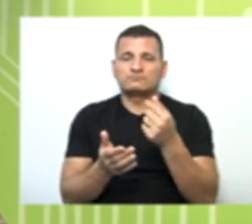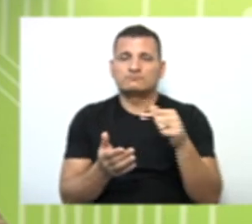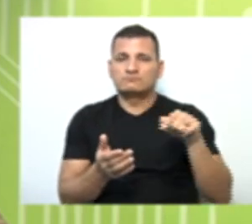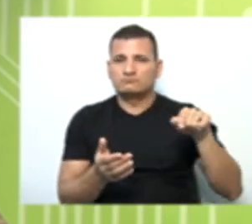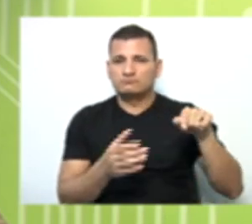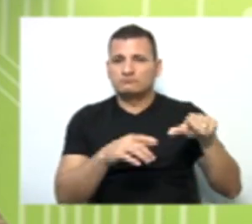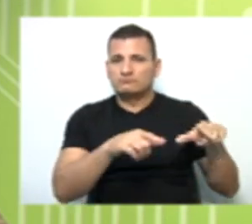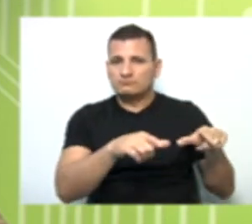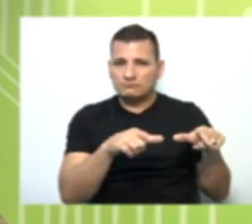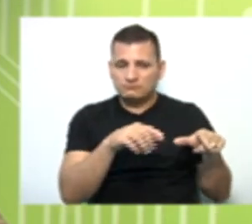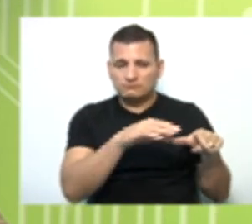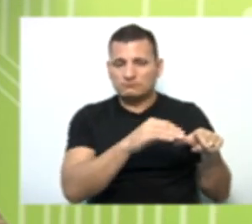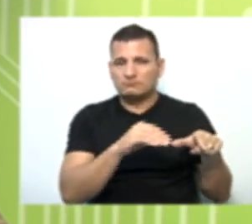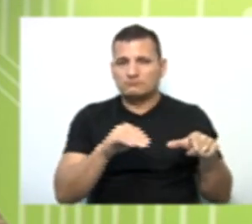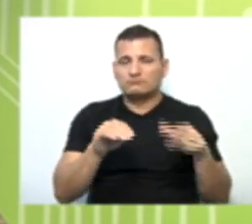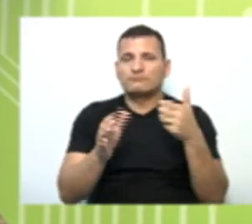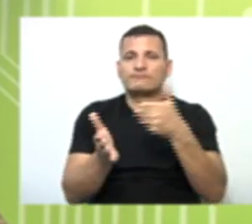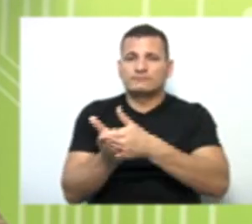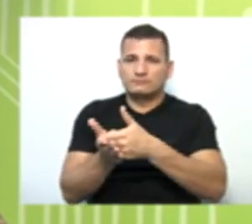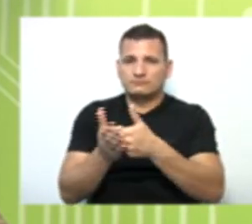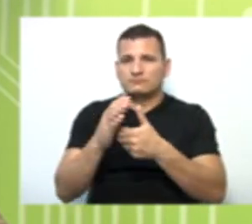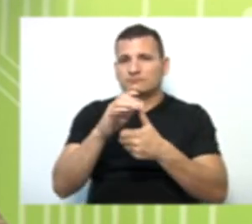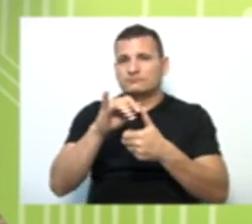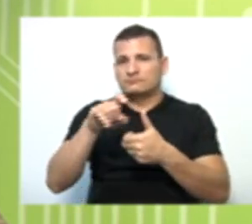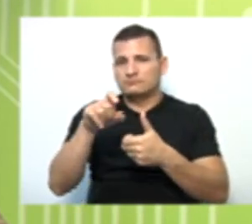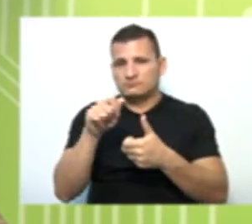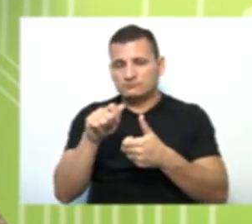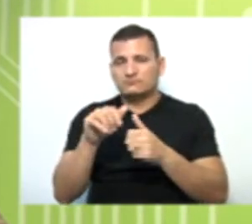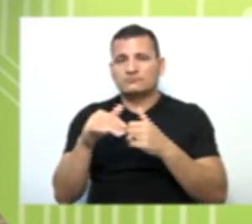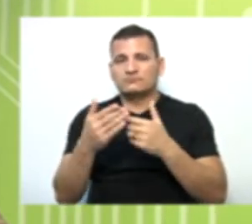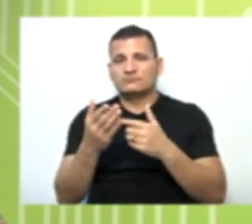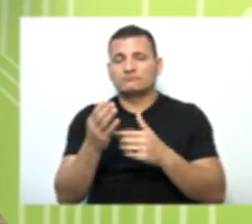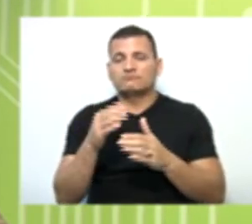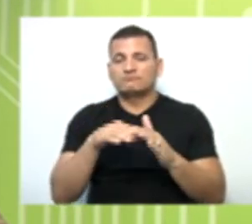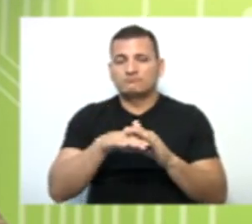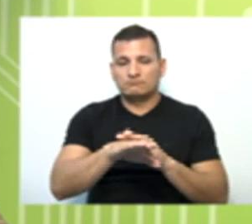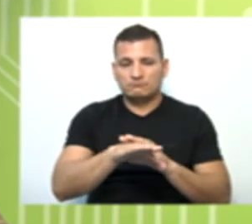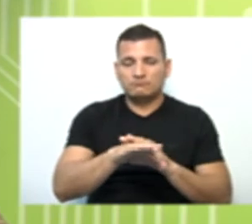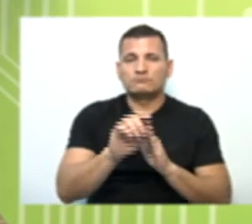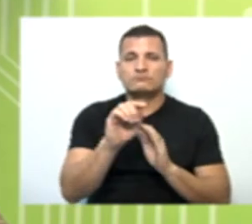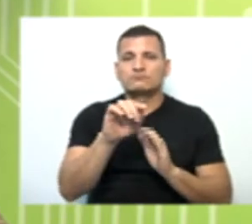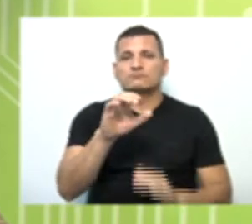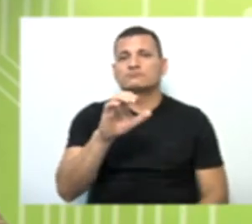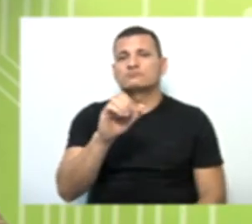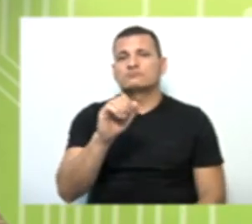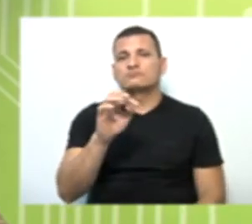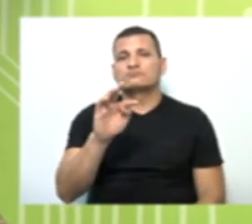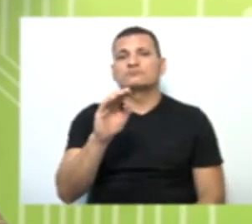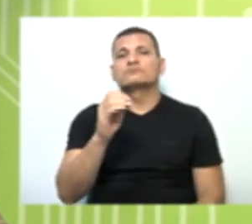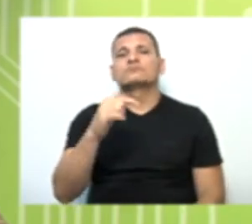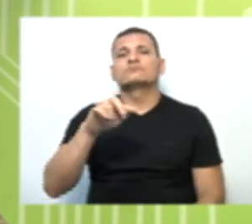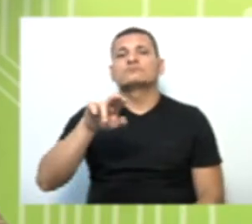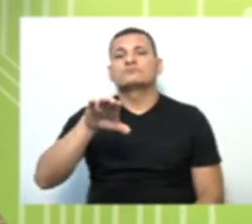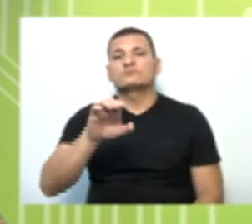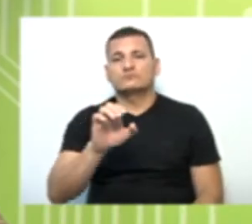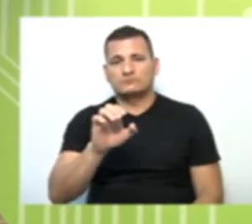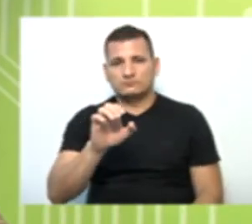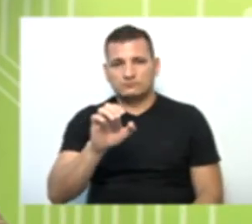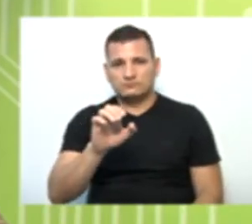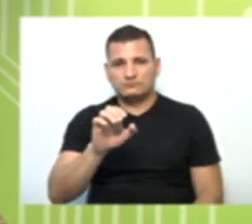Então o que entrou? Entrou estoque, então eu vou debitar o estoque. E o que saiu?